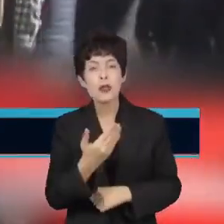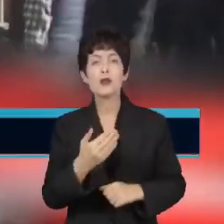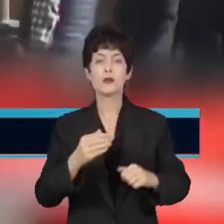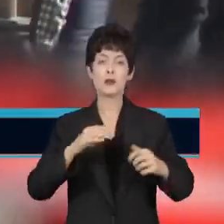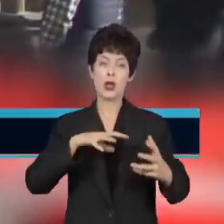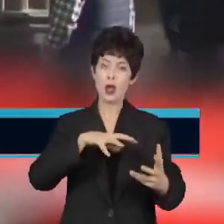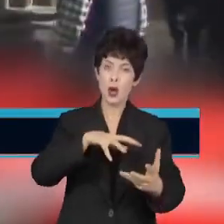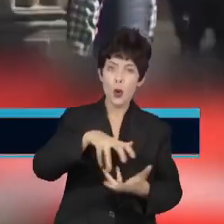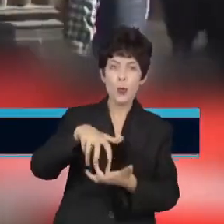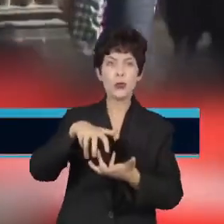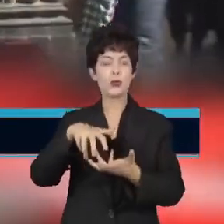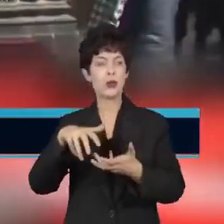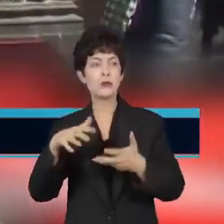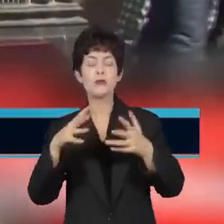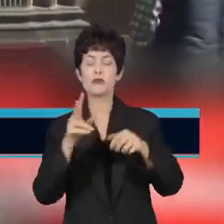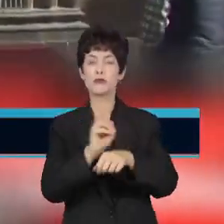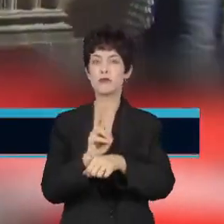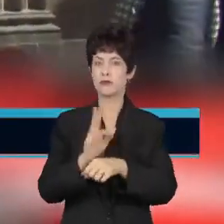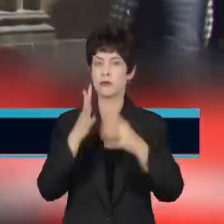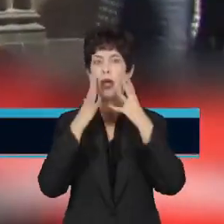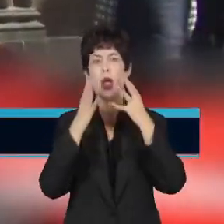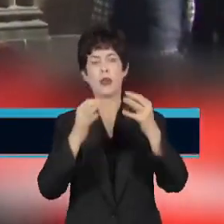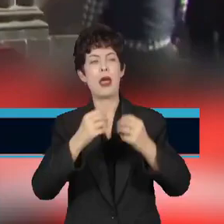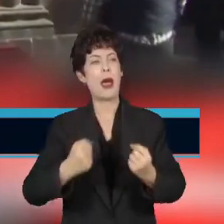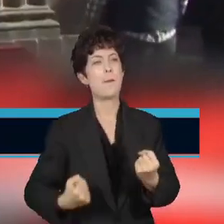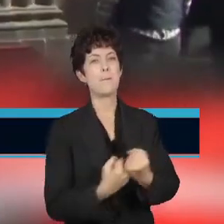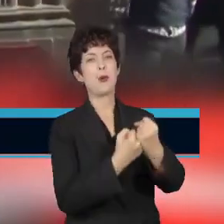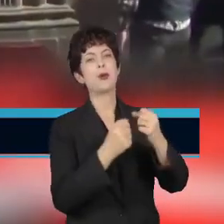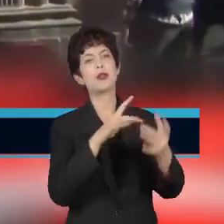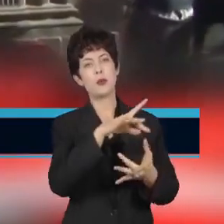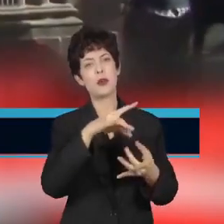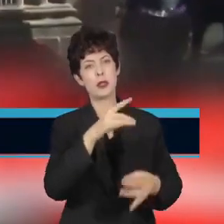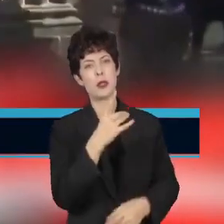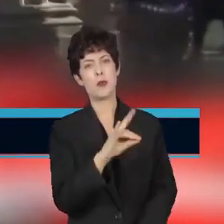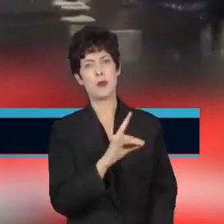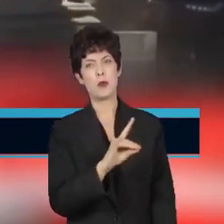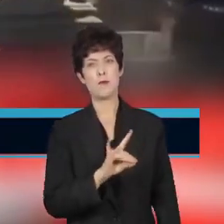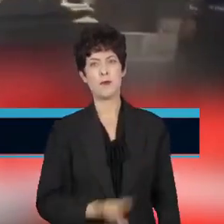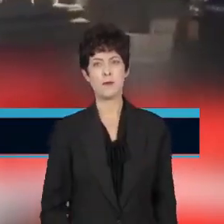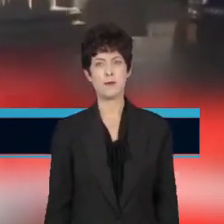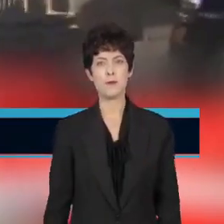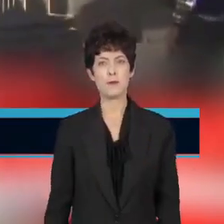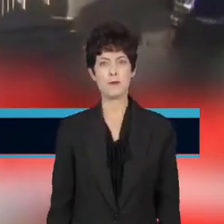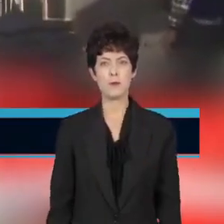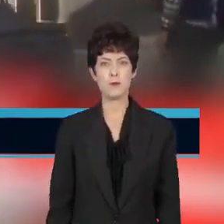internacional que se mantenha vigilante em apoio à democracia na Bolívia.